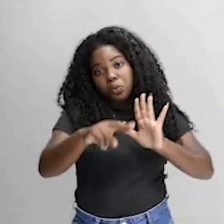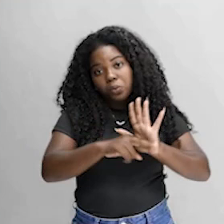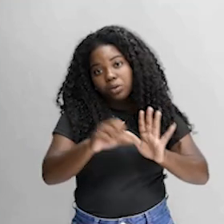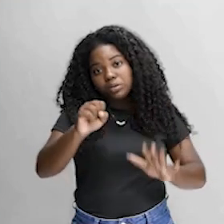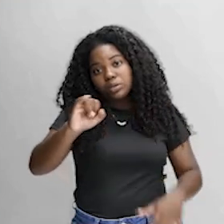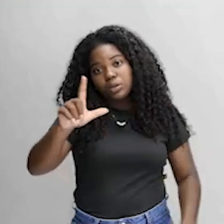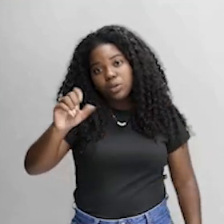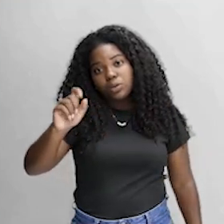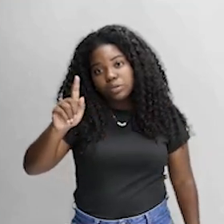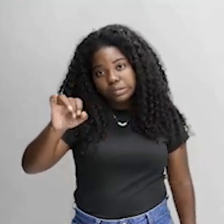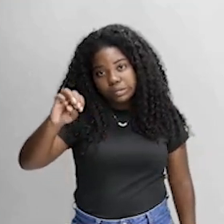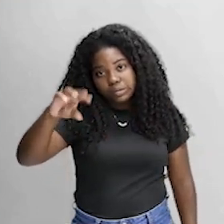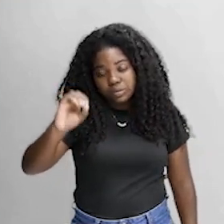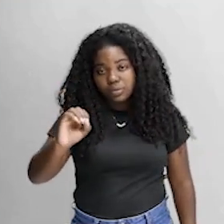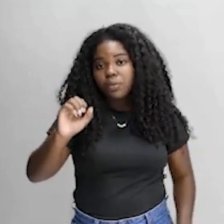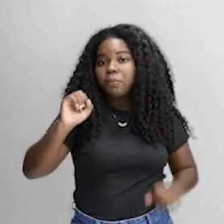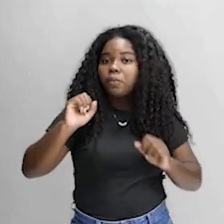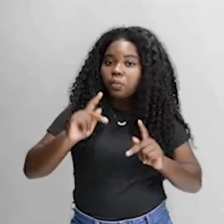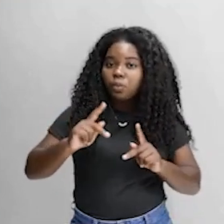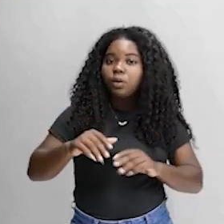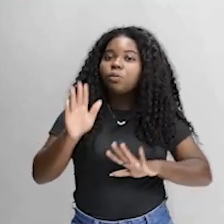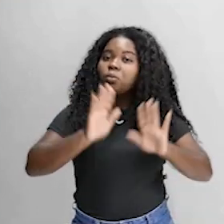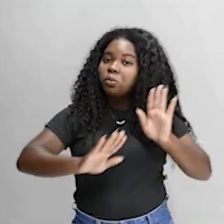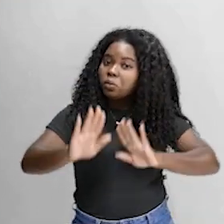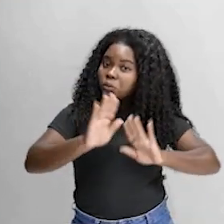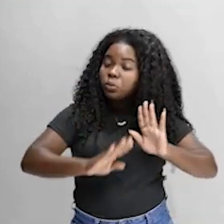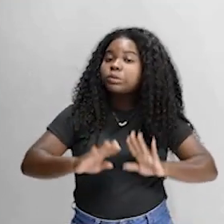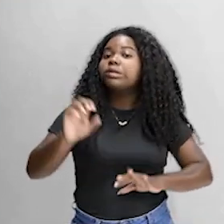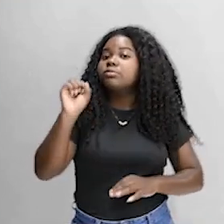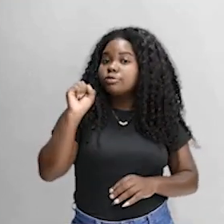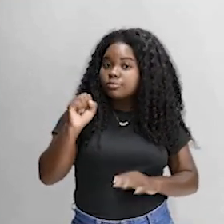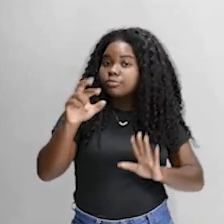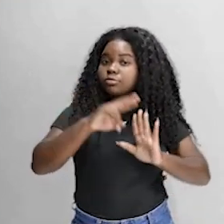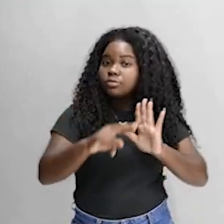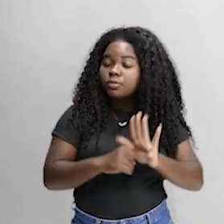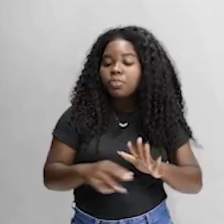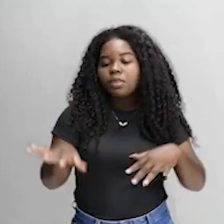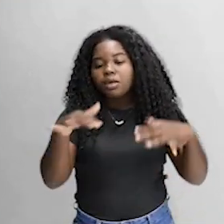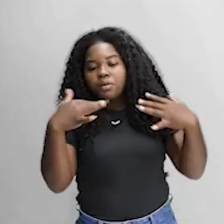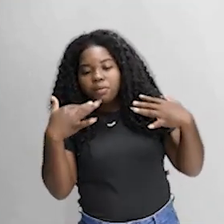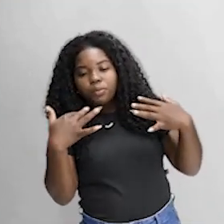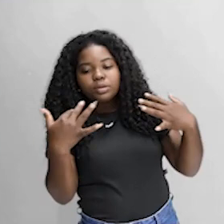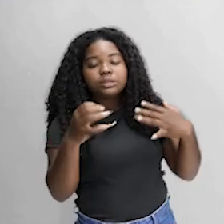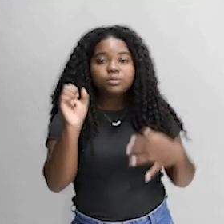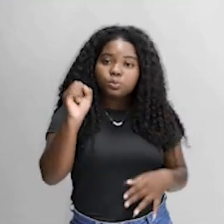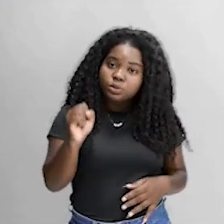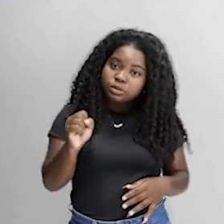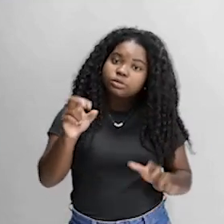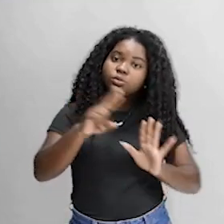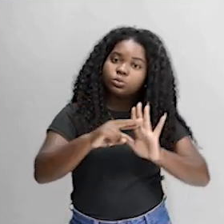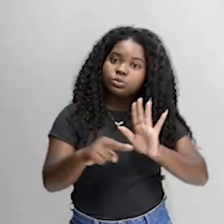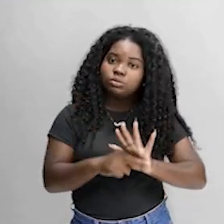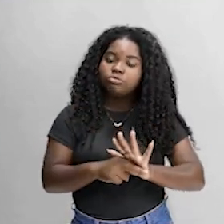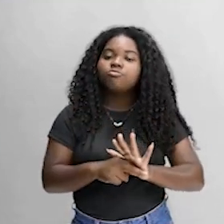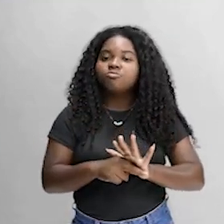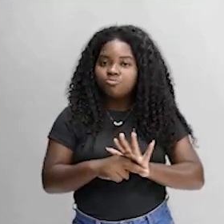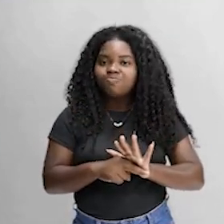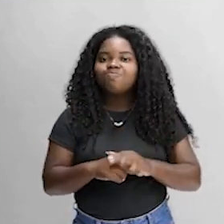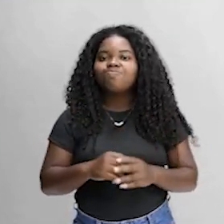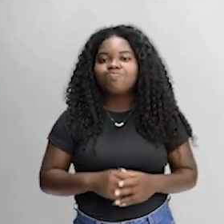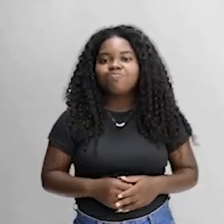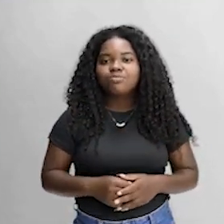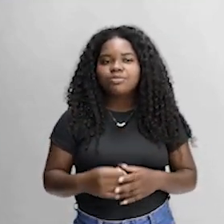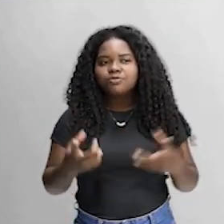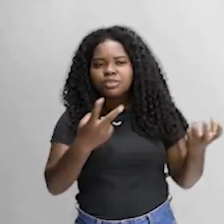silogismo, ok? Tome cuidado com essas 8 regras. Observe todas essas 8 regras e aí você vai